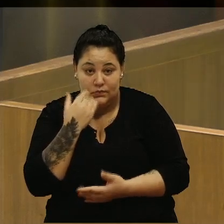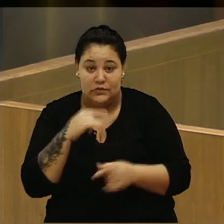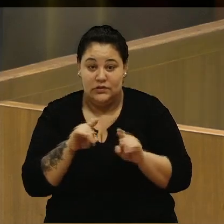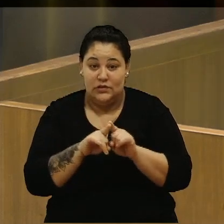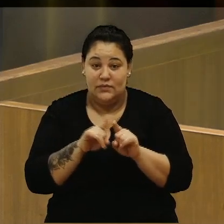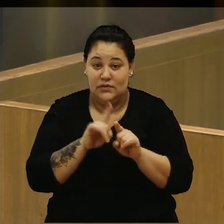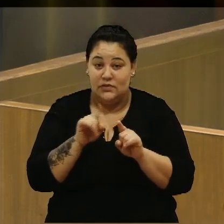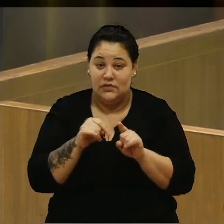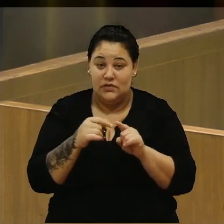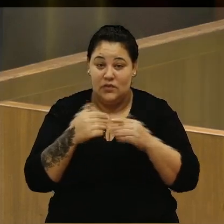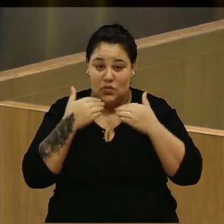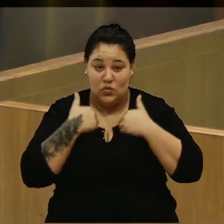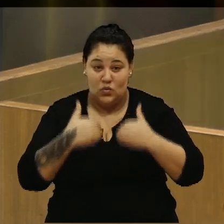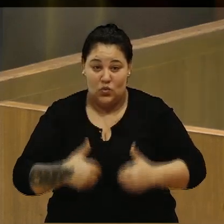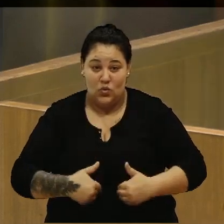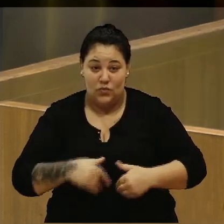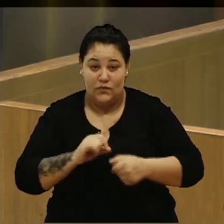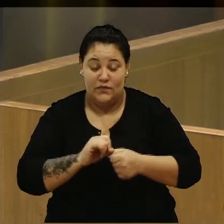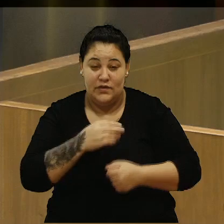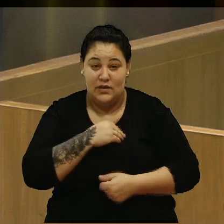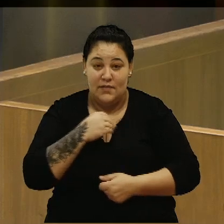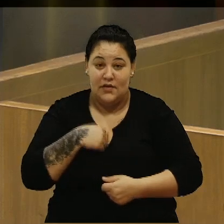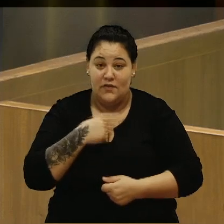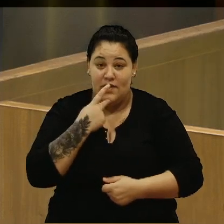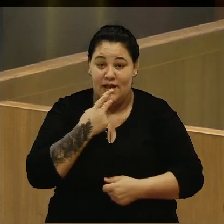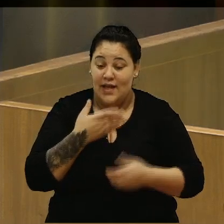física, que fez sua médica dizer que ela renasceu,